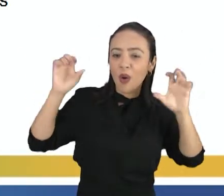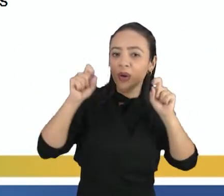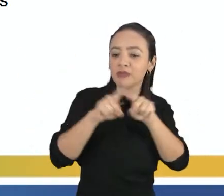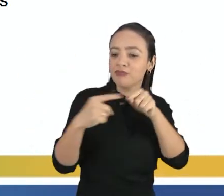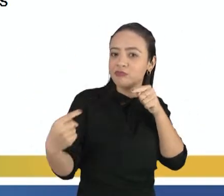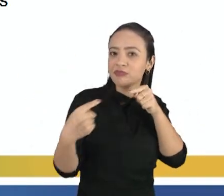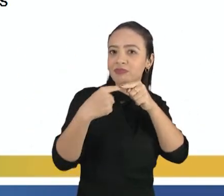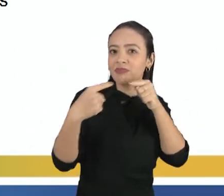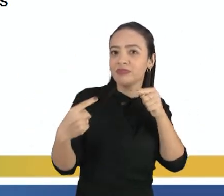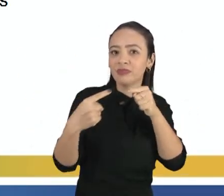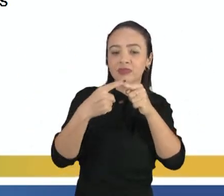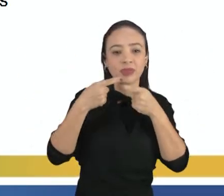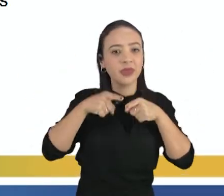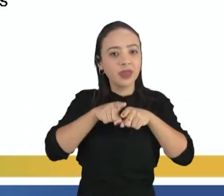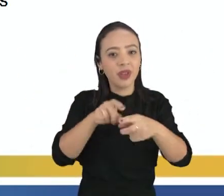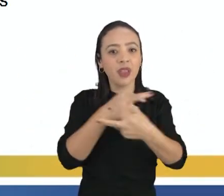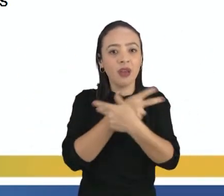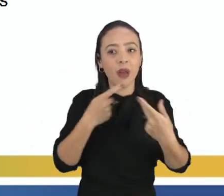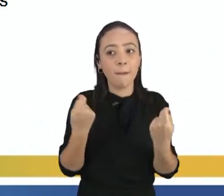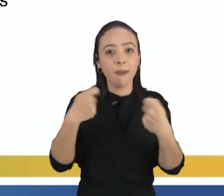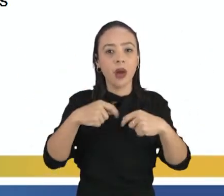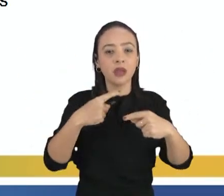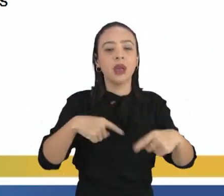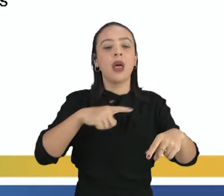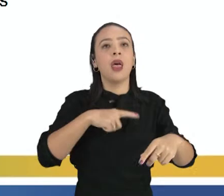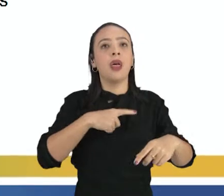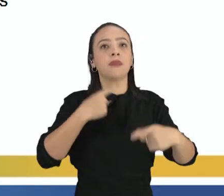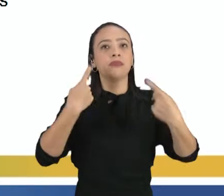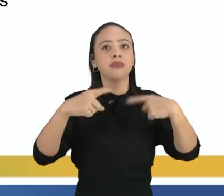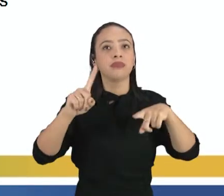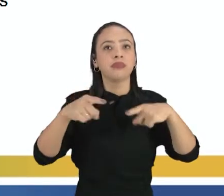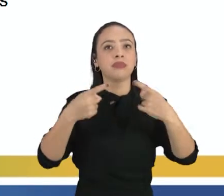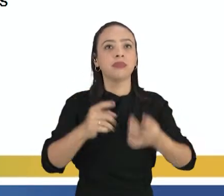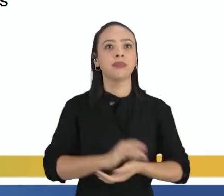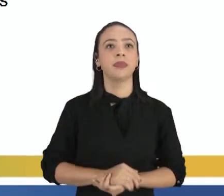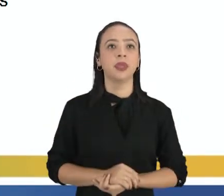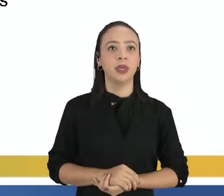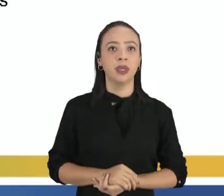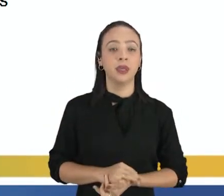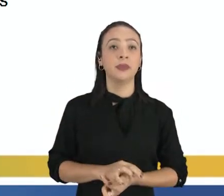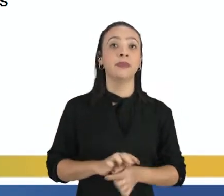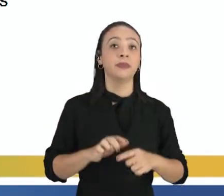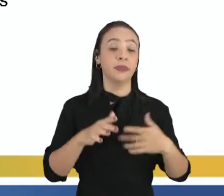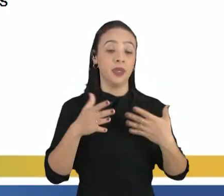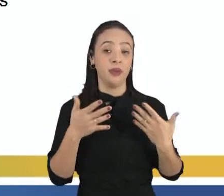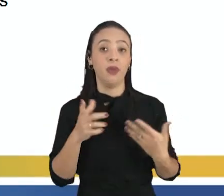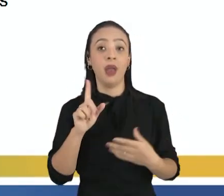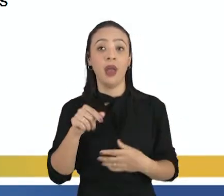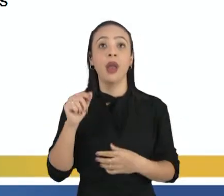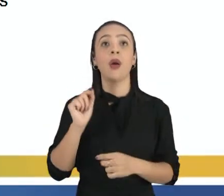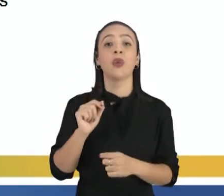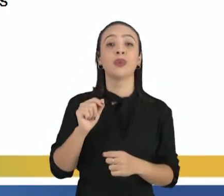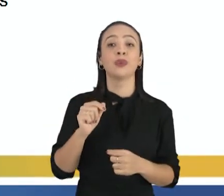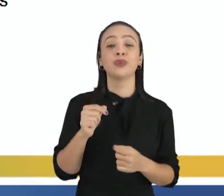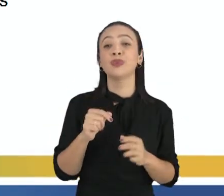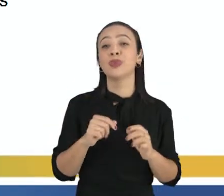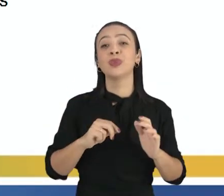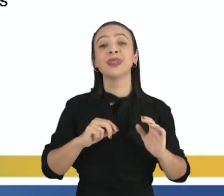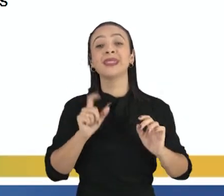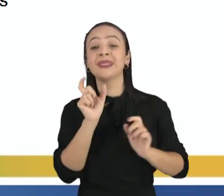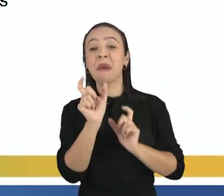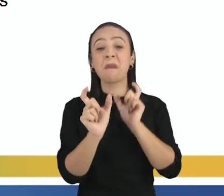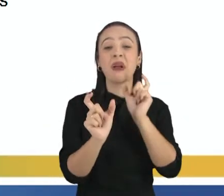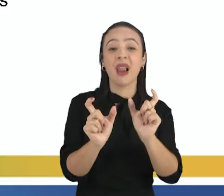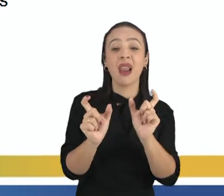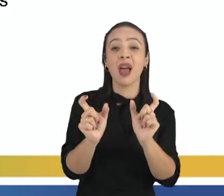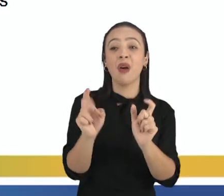combinação simultânea de várias melodias. Nós temos a polifonia. A polifonia é um termo muito amplo. A polifonia é um